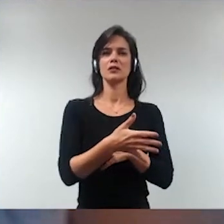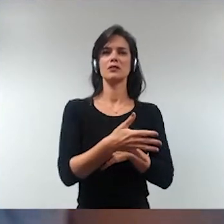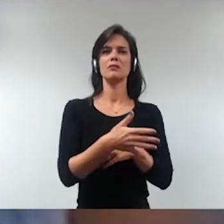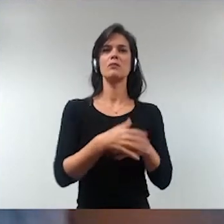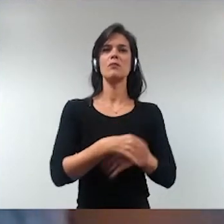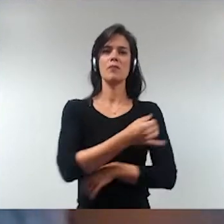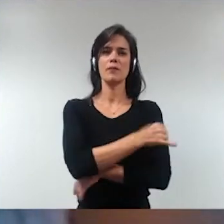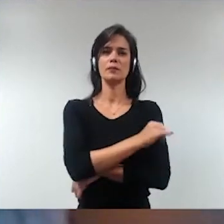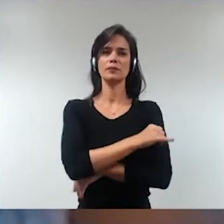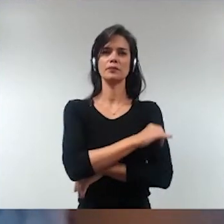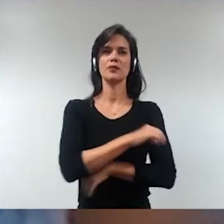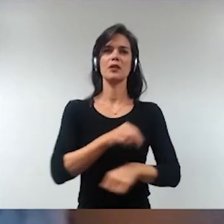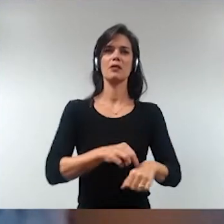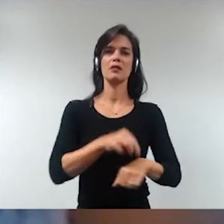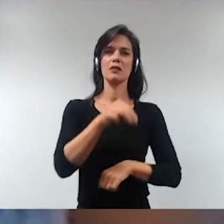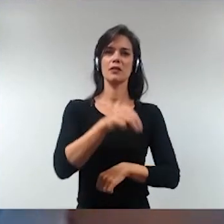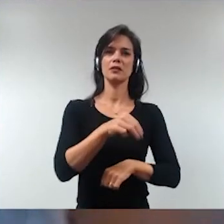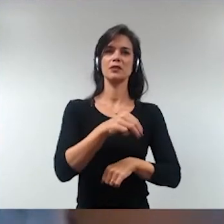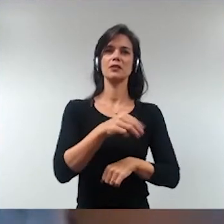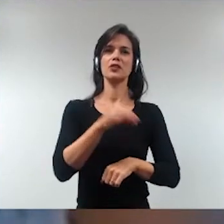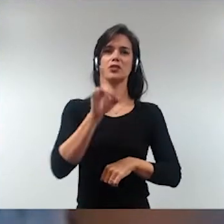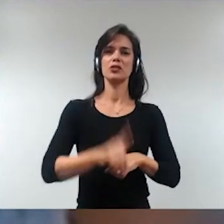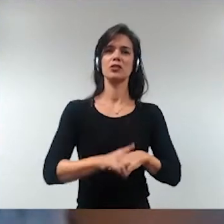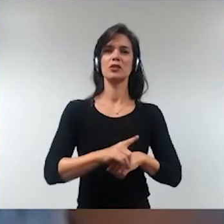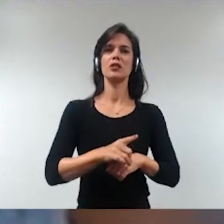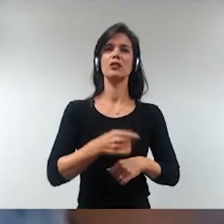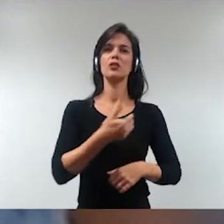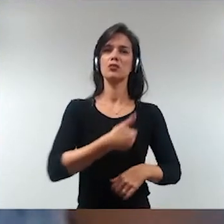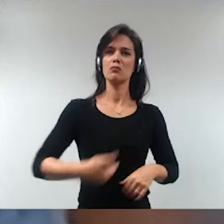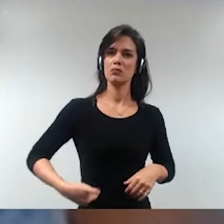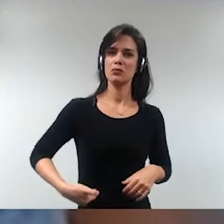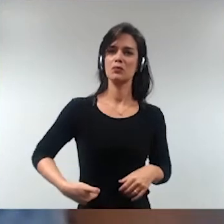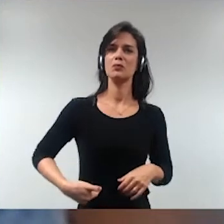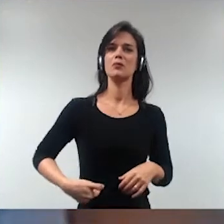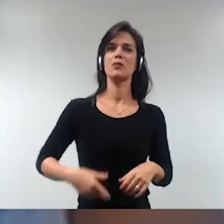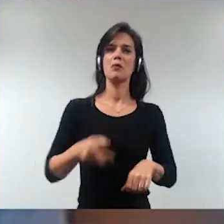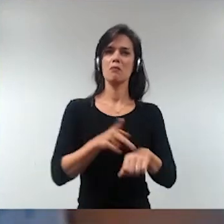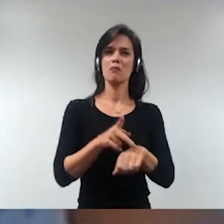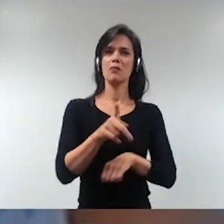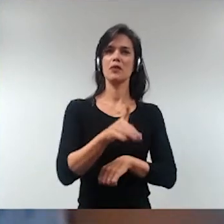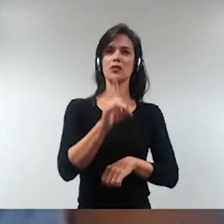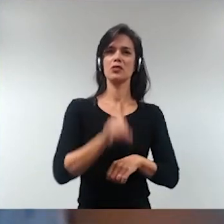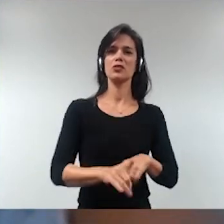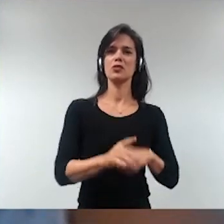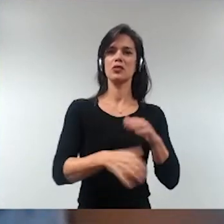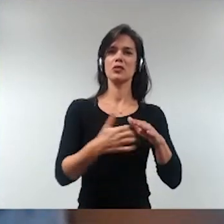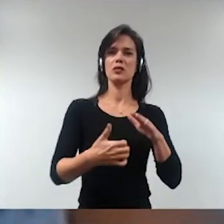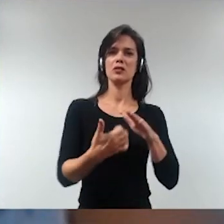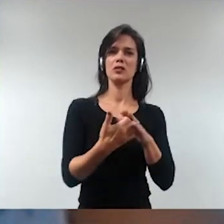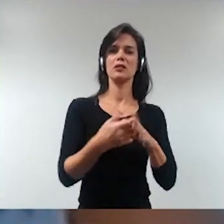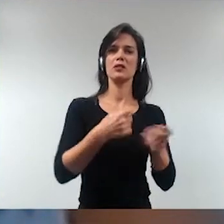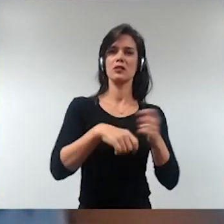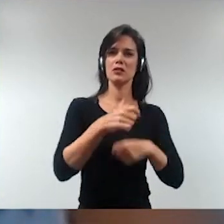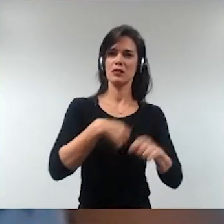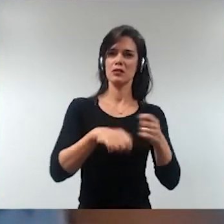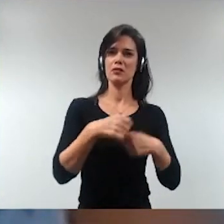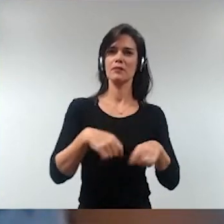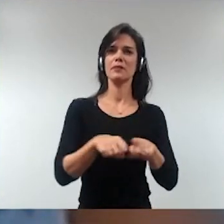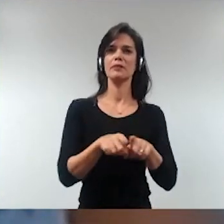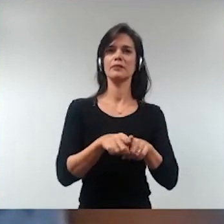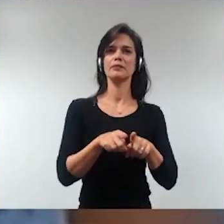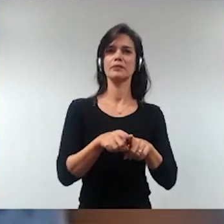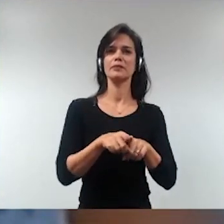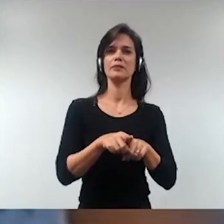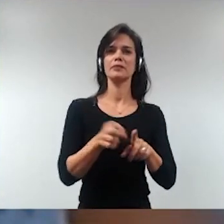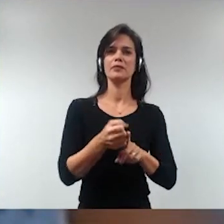mestre em Direito Público e Evolução Social, pós-graduada em Direito Empresarial e dos Negócios, extensão